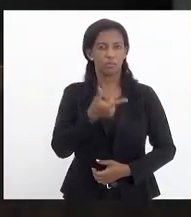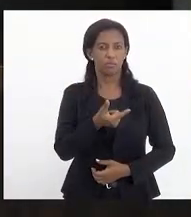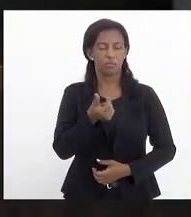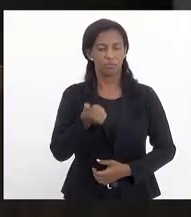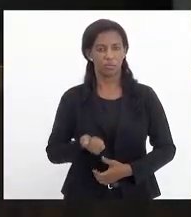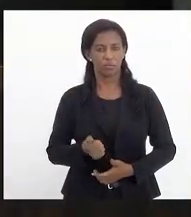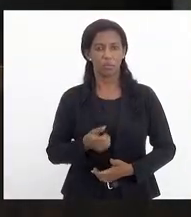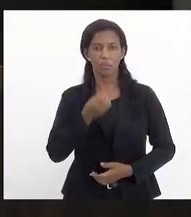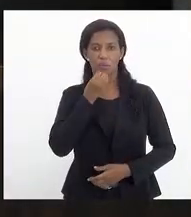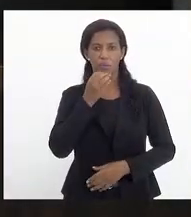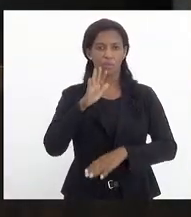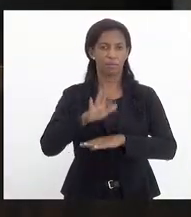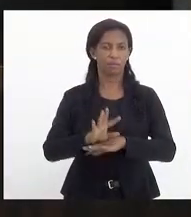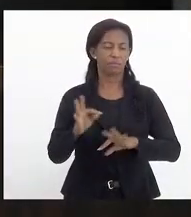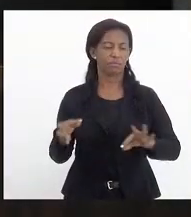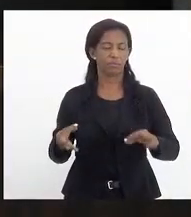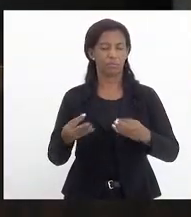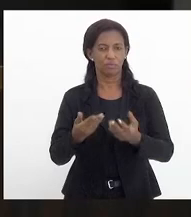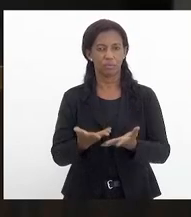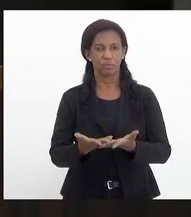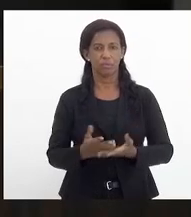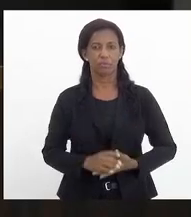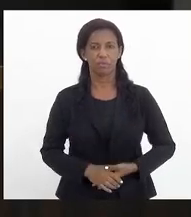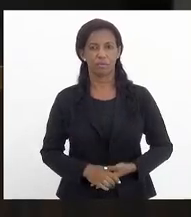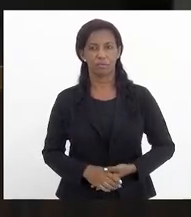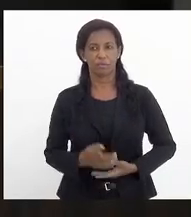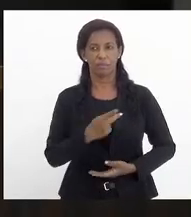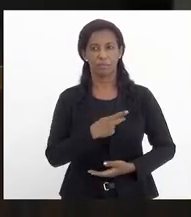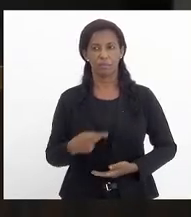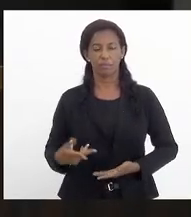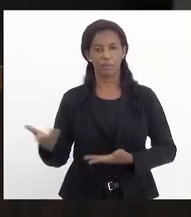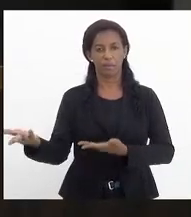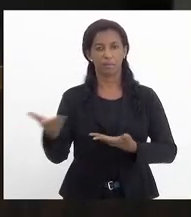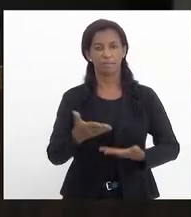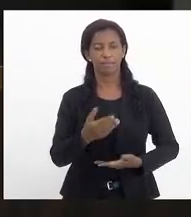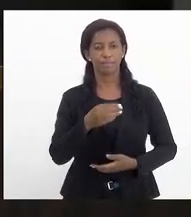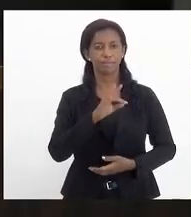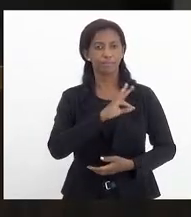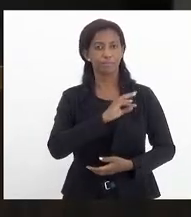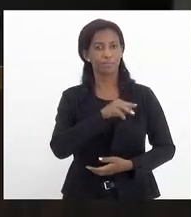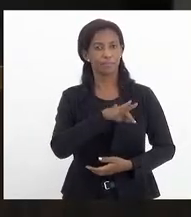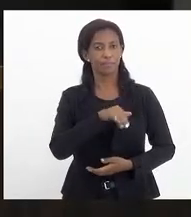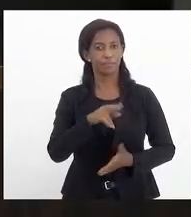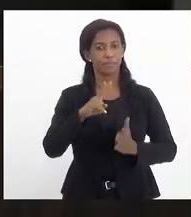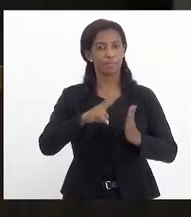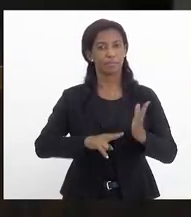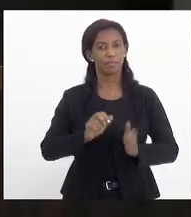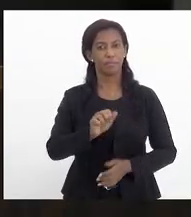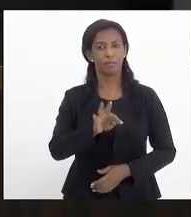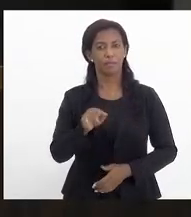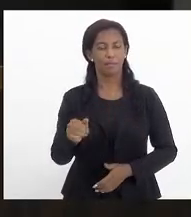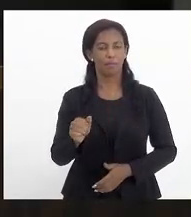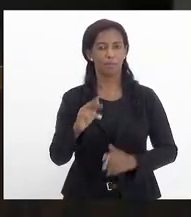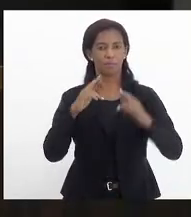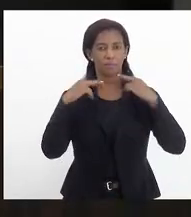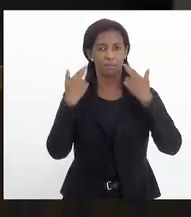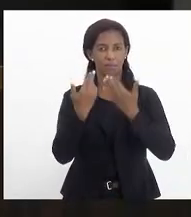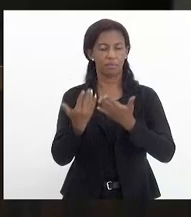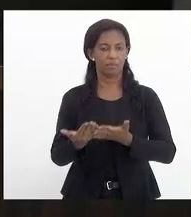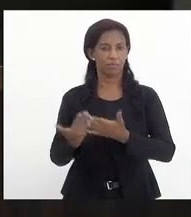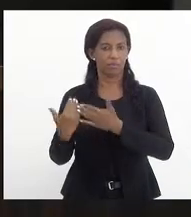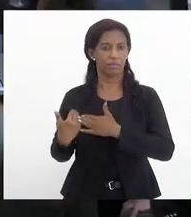21. Boa tarde a todas e todos. A presidência convida a deputada Marta Rocha a fazer a leitura da ata da sessão anterior.